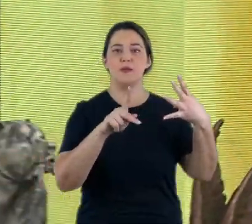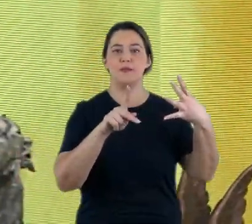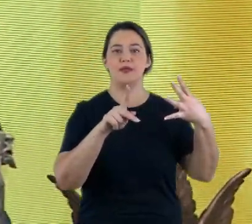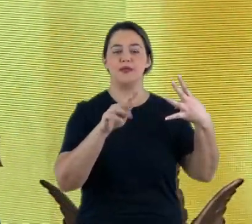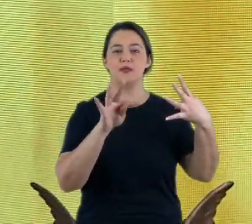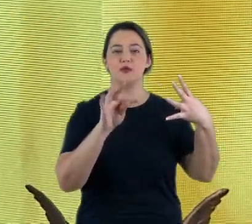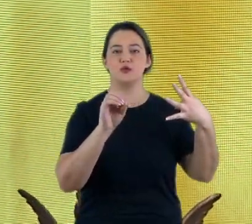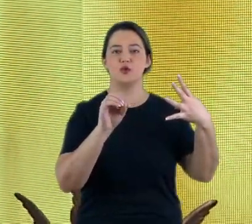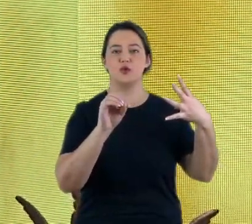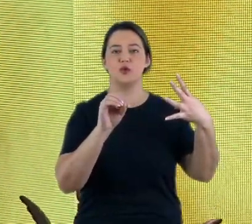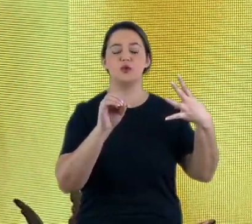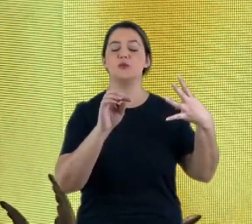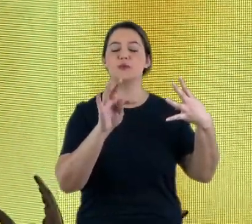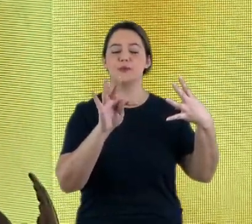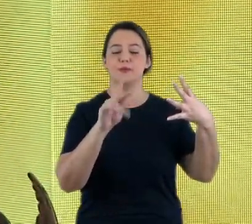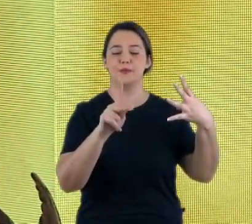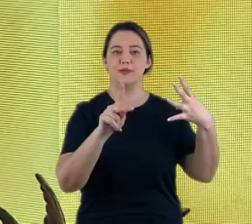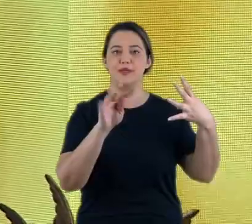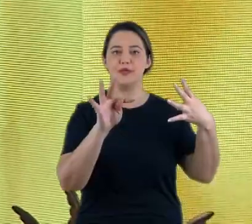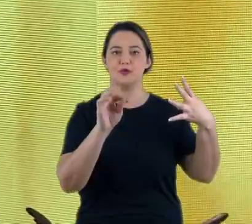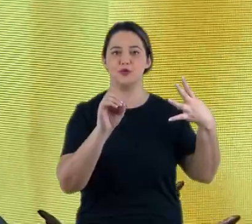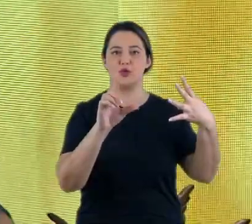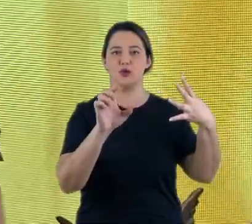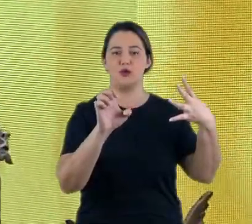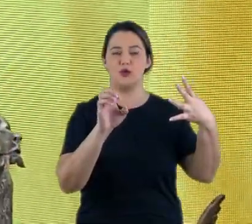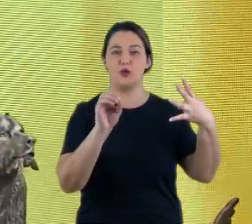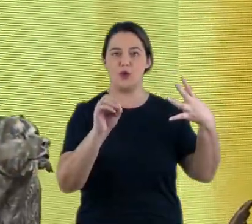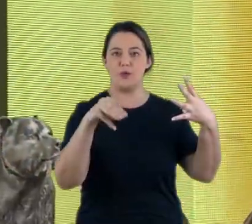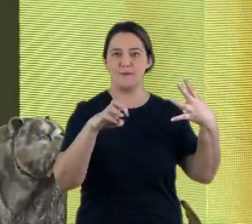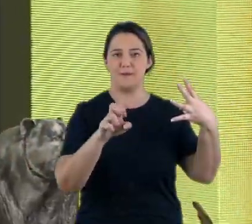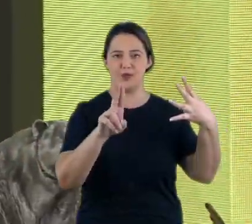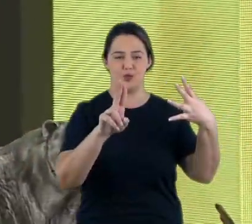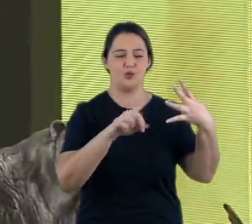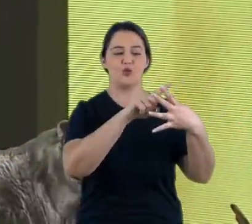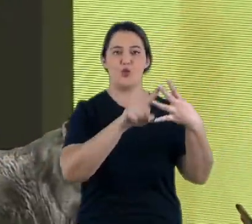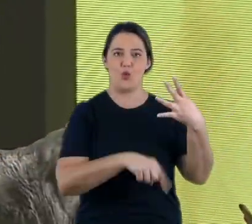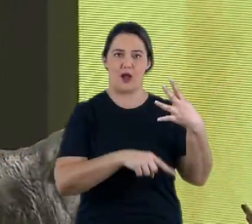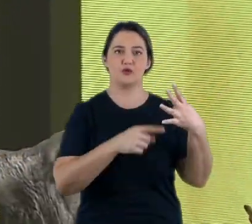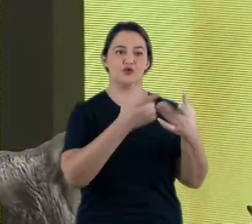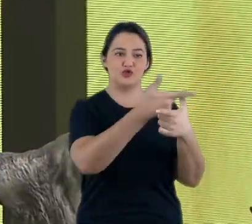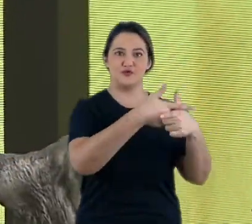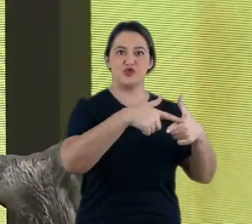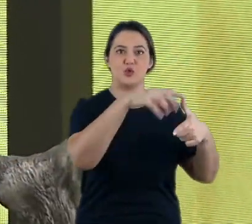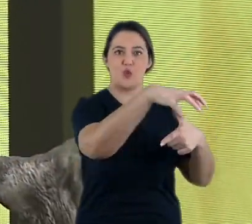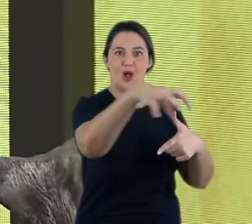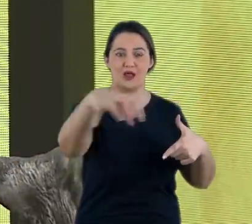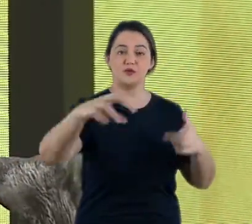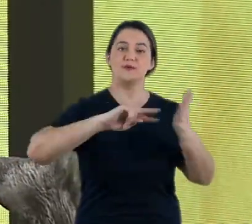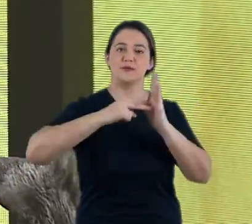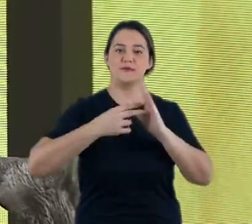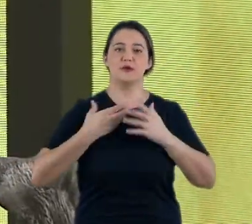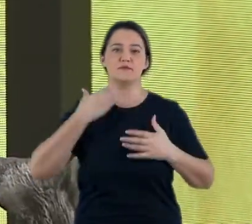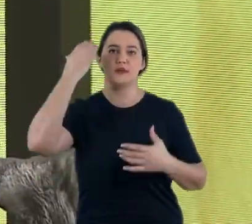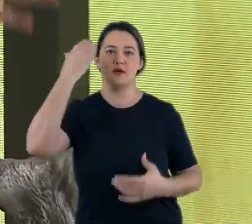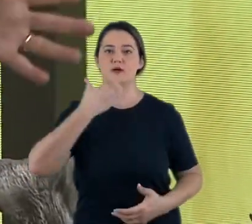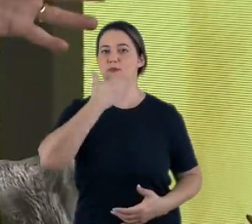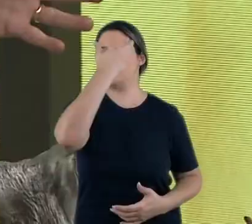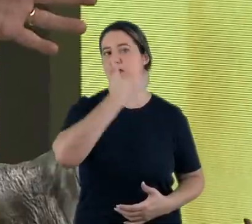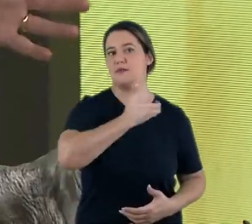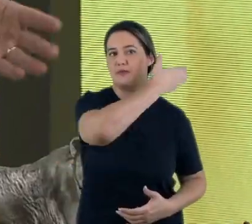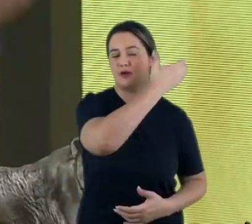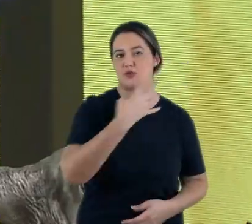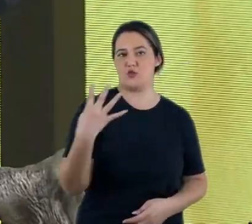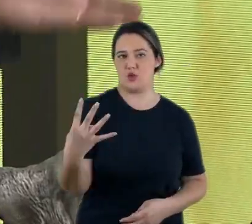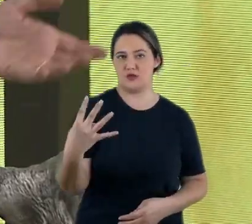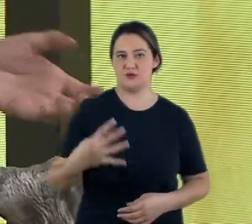Bíblia apresenta, os detalhes proféticos e como eles vão se cumprindo paulatinamente na história. Bom, já que eu estou passando cada um